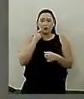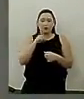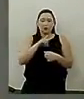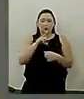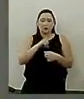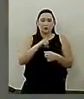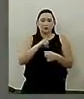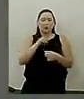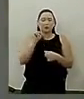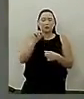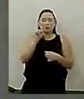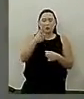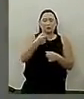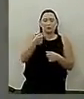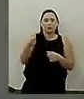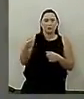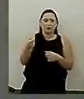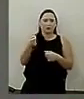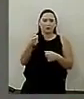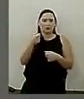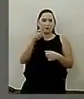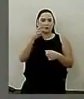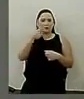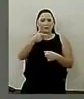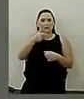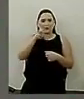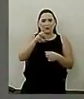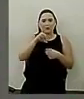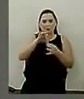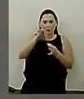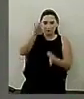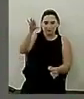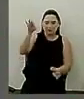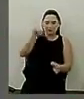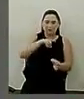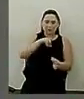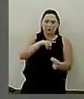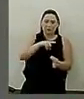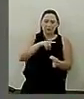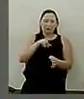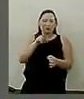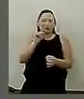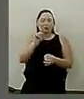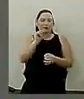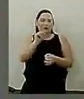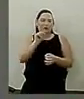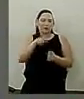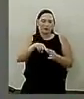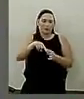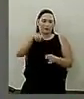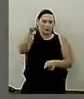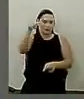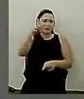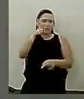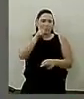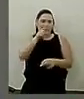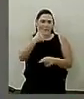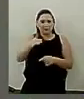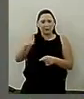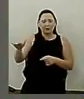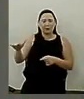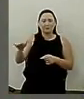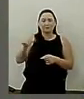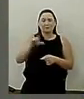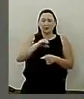da Galiléia está a 225 metros mais baixo do que o nível do mar, por causa de uma grande depressão